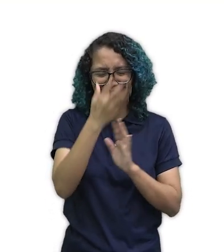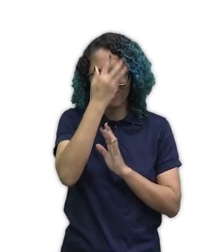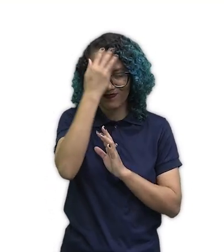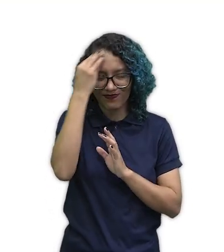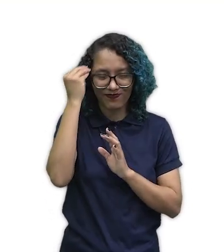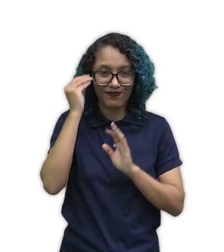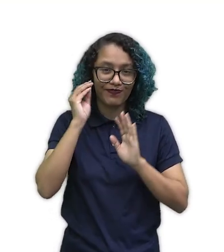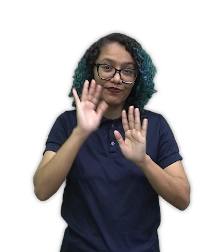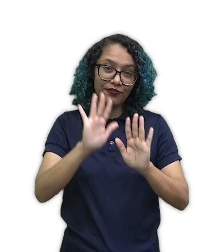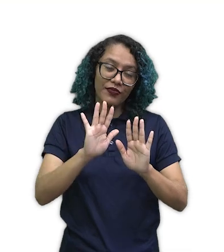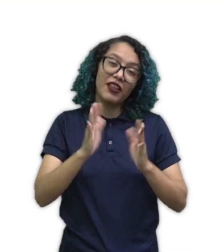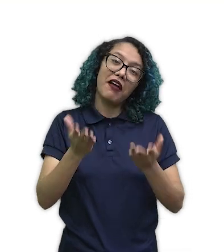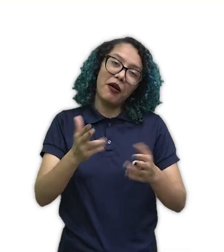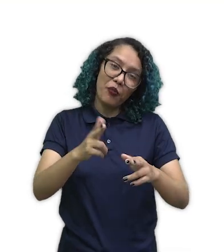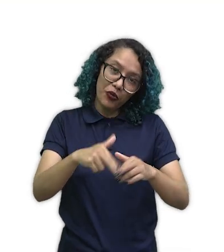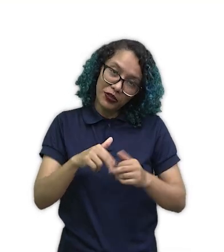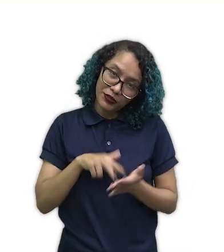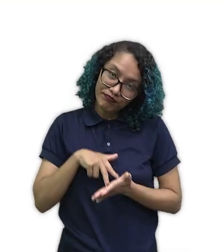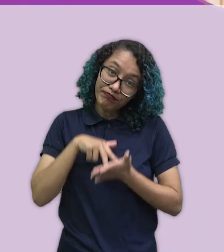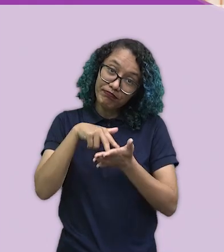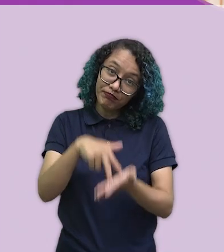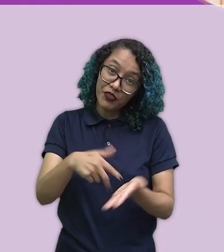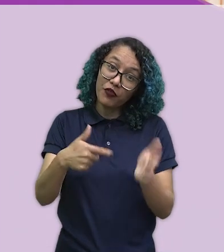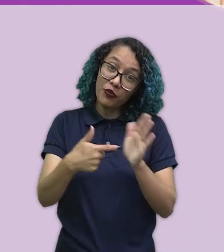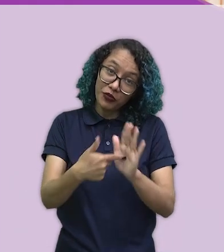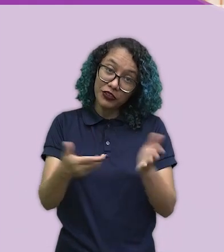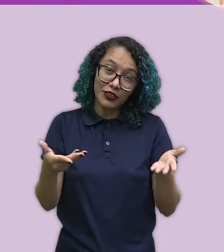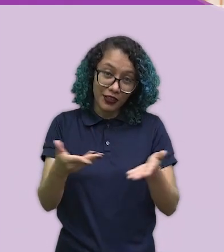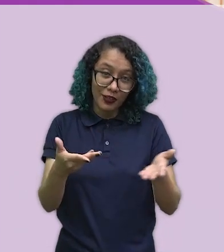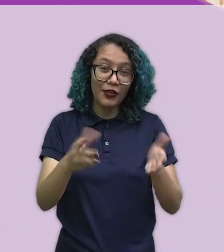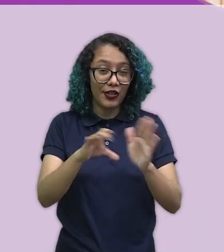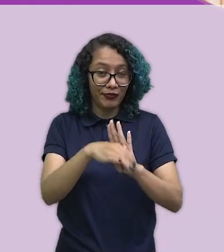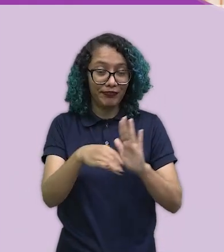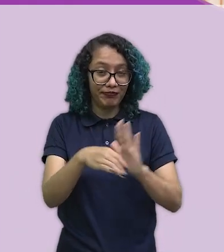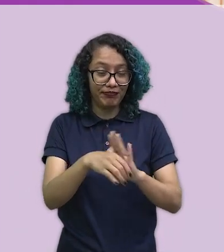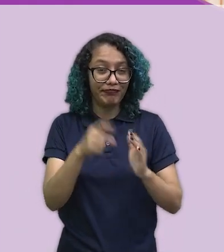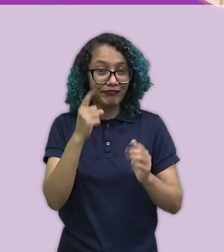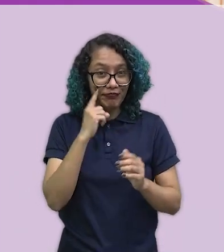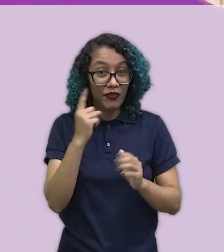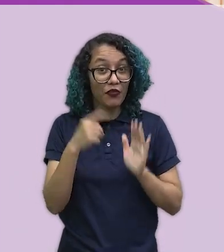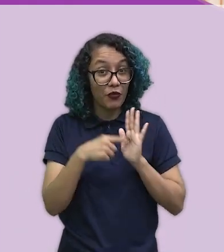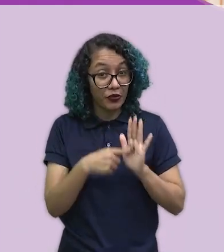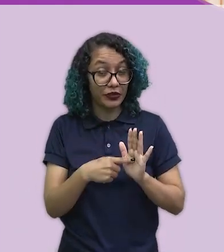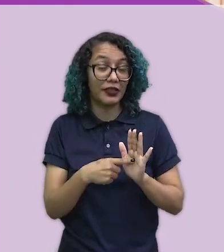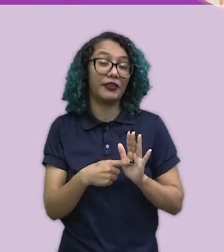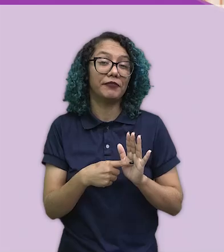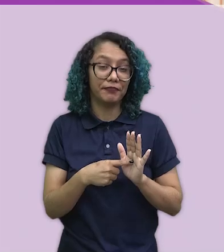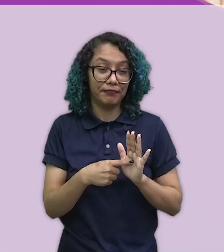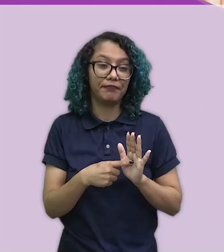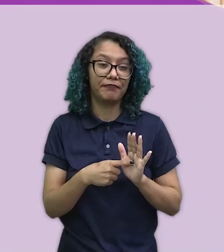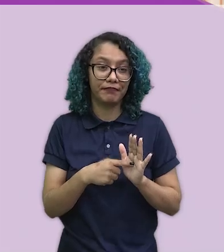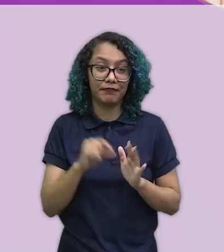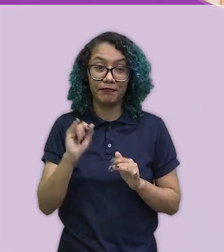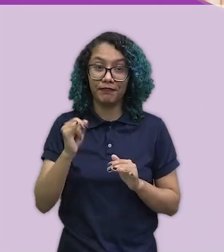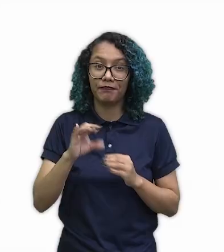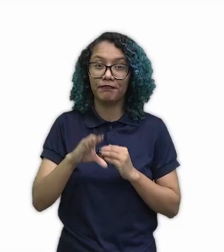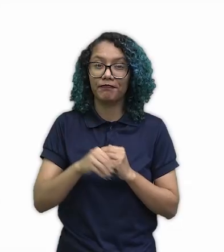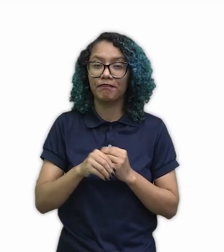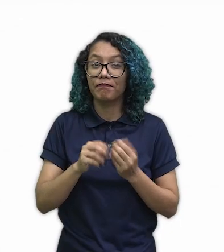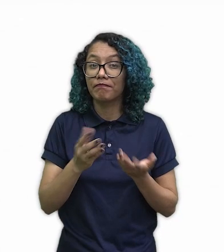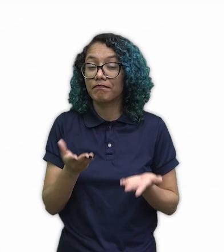Então, é por isso que o professor está aqui. Eu vou te mostrar agora a definição. Na tela aí, olha só, vou te mostrar a definição aí de juros